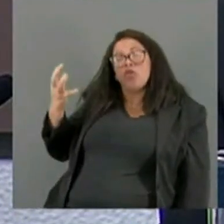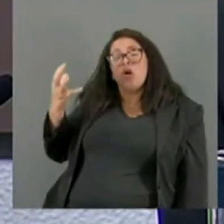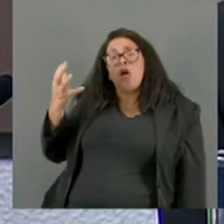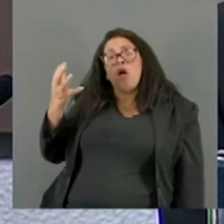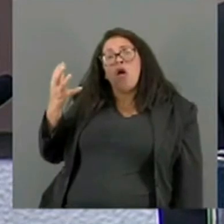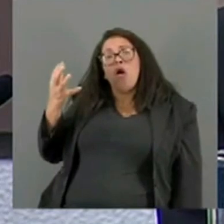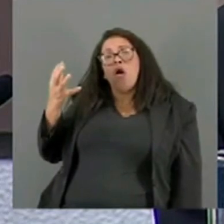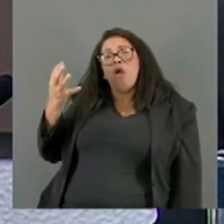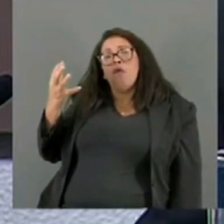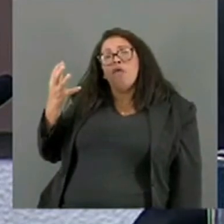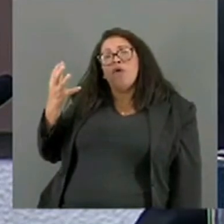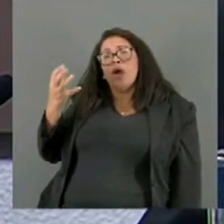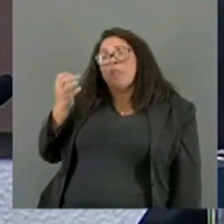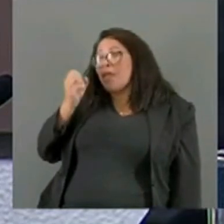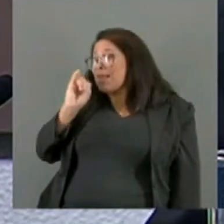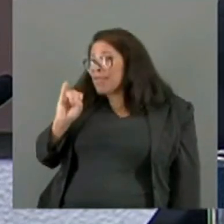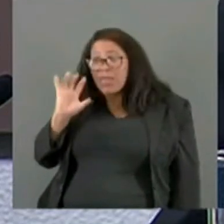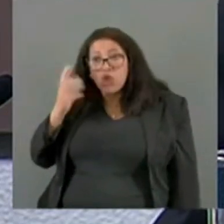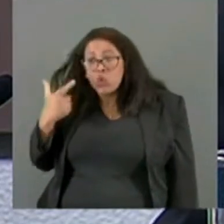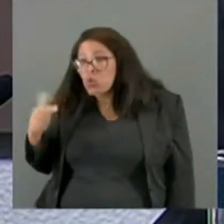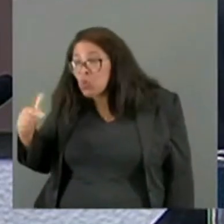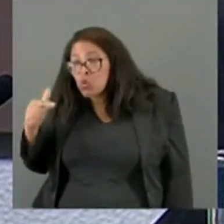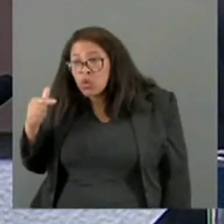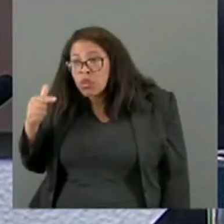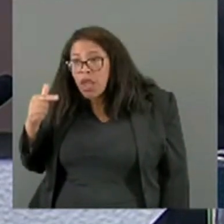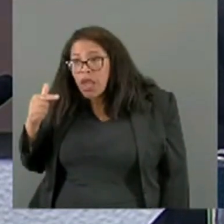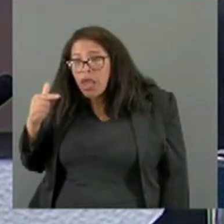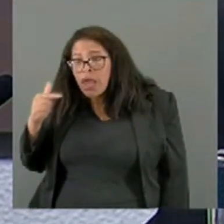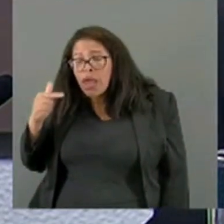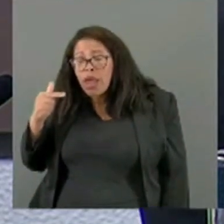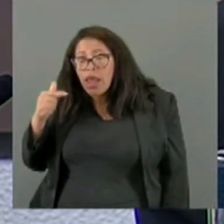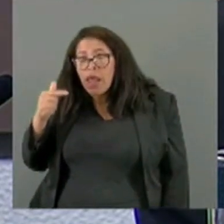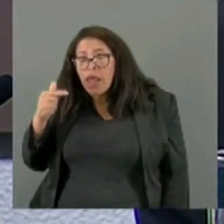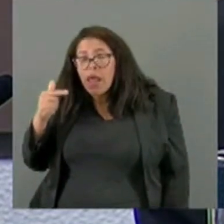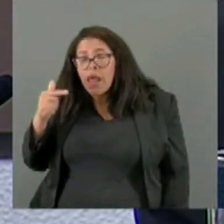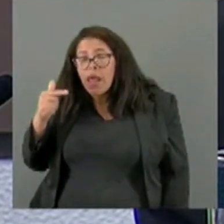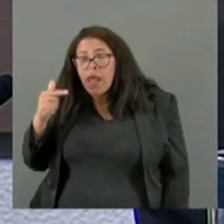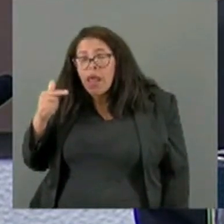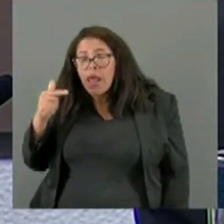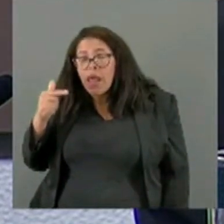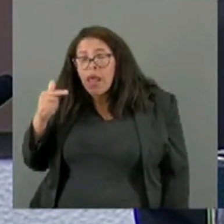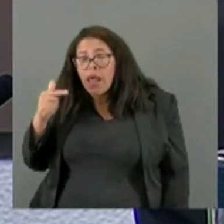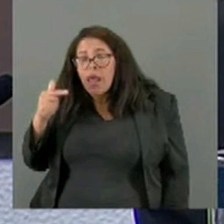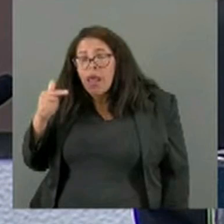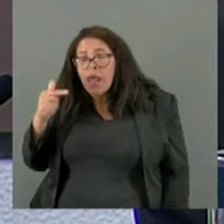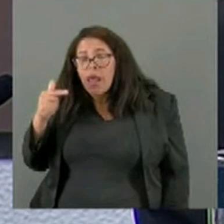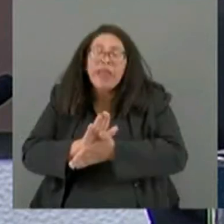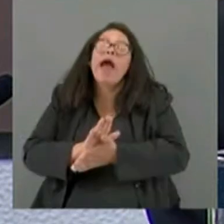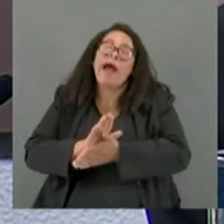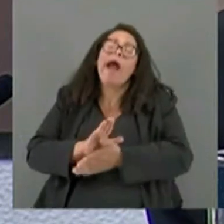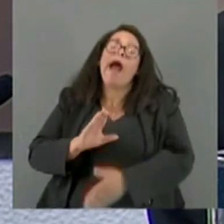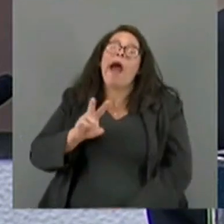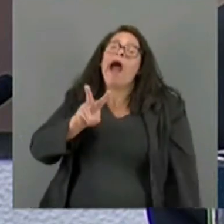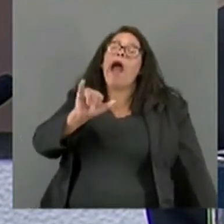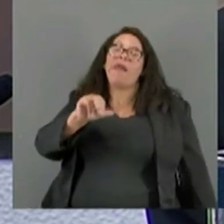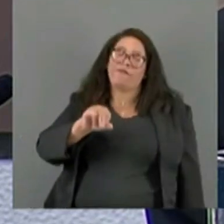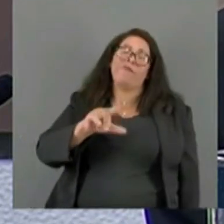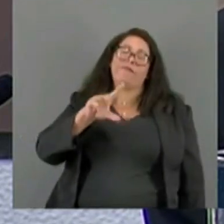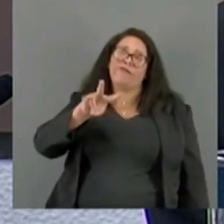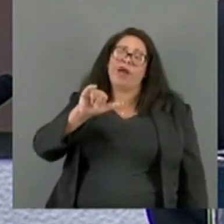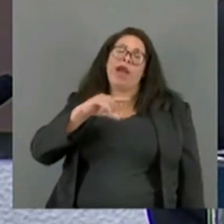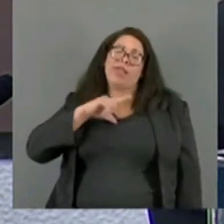sem fundamentação, obviamente caberá um habeas corpus. O magistrado tem que decidir com